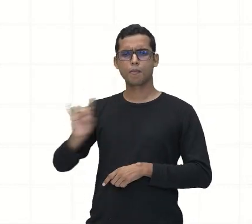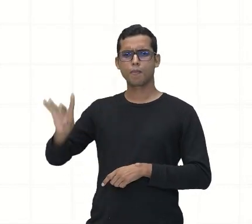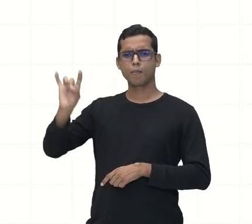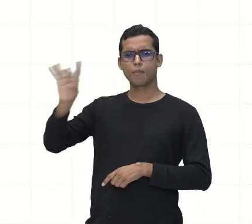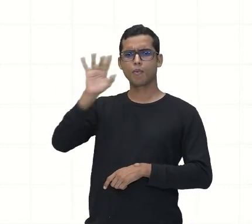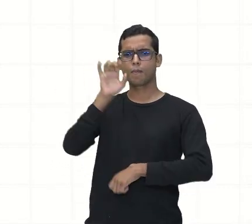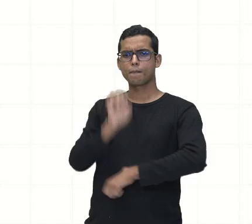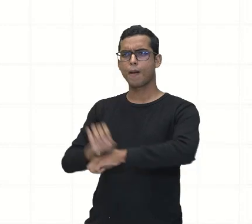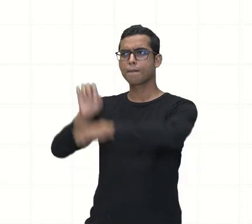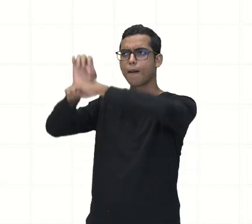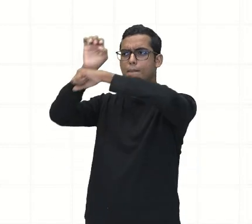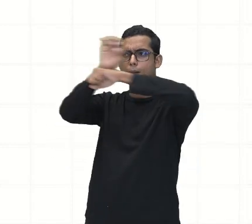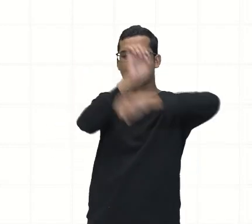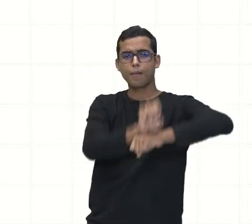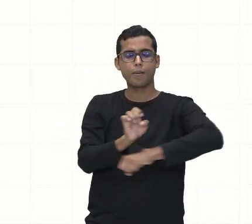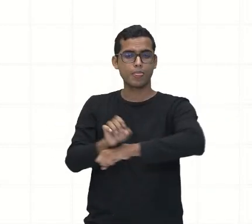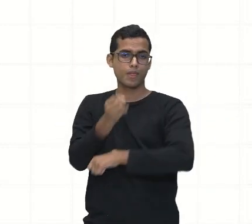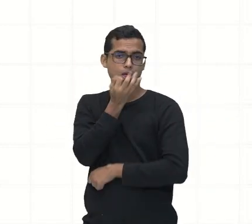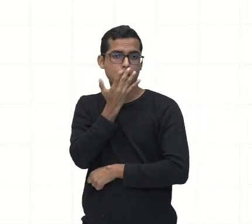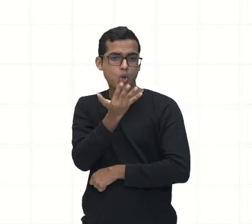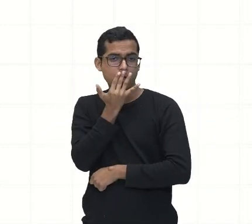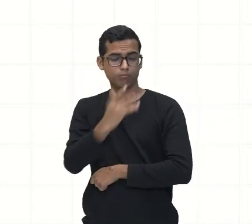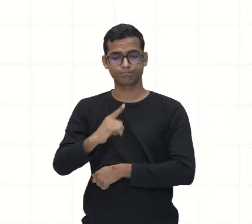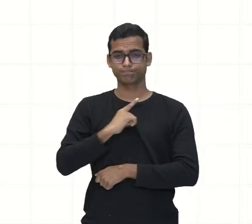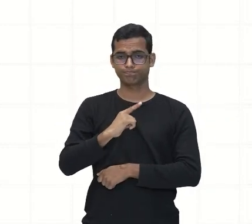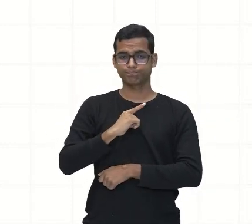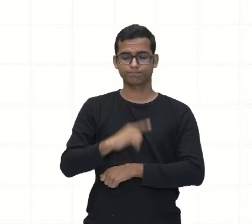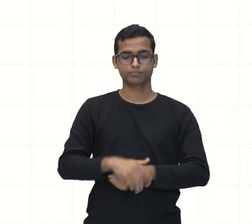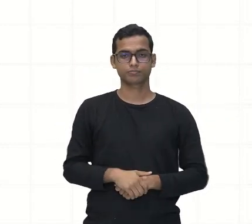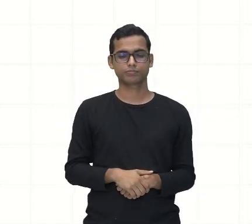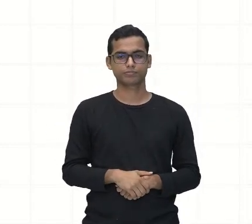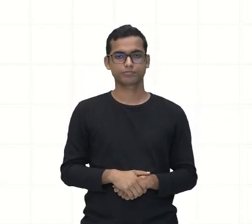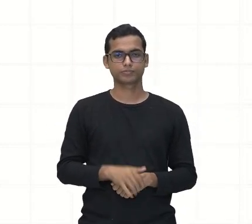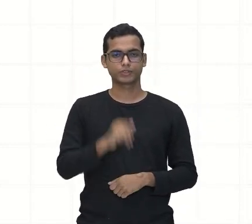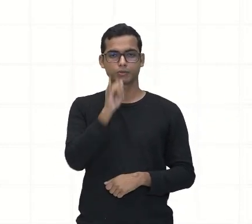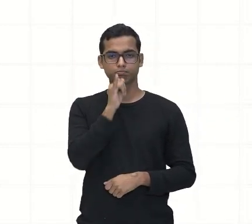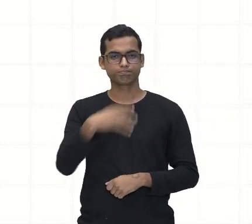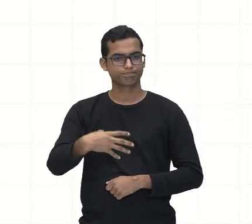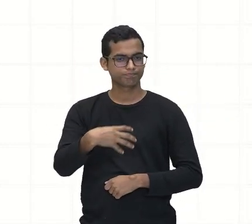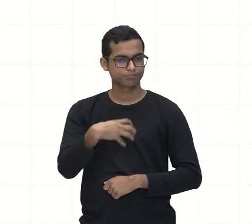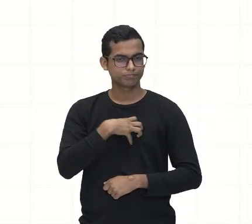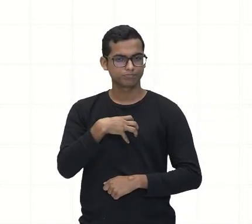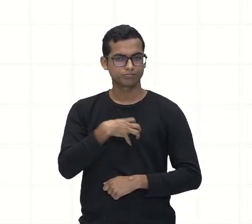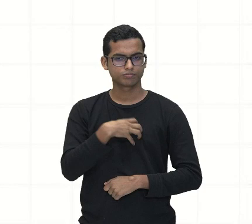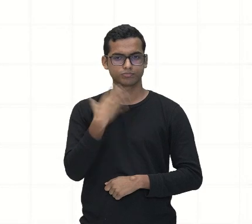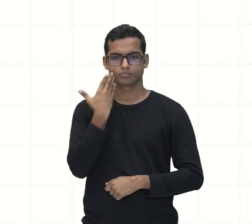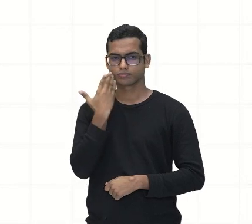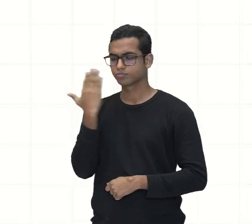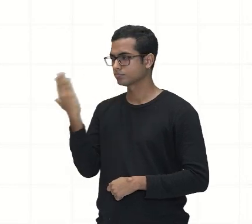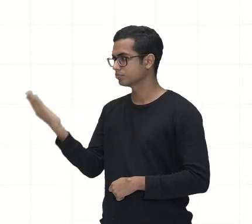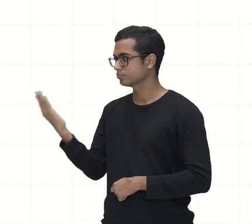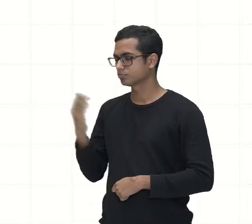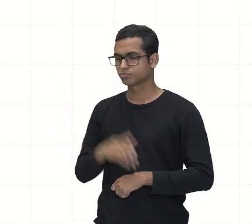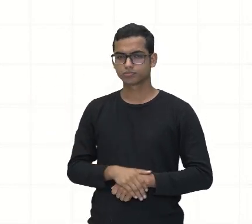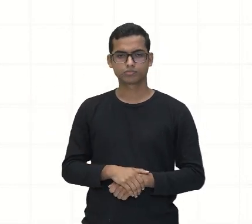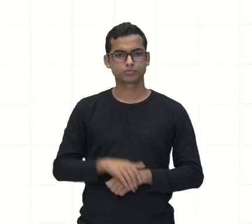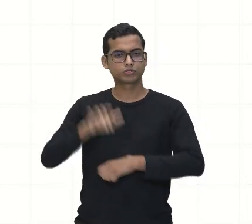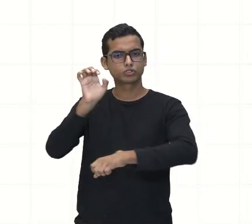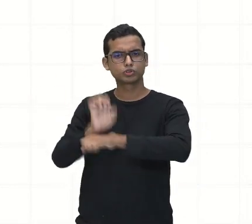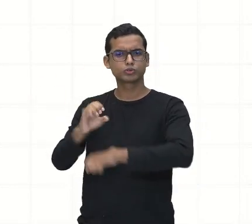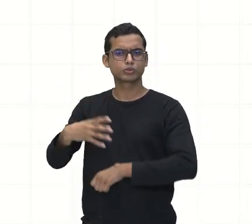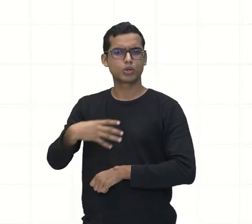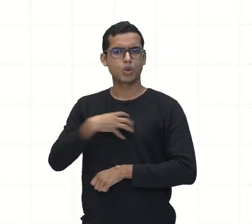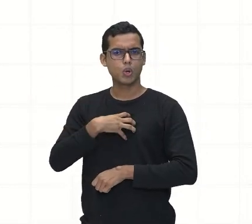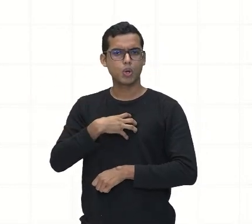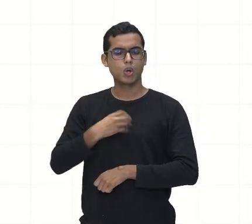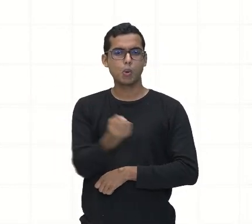E aí eu posso ter os parâmetros. Por exemplo, aqui na Bahia, o número de mortes era